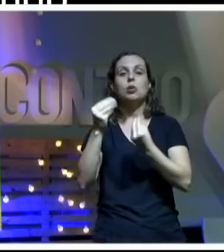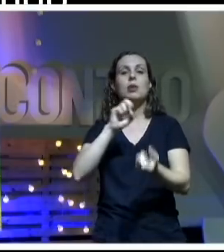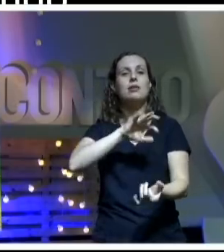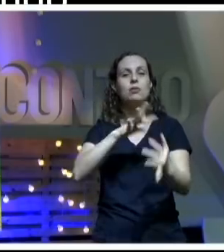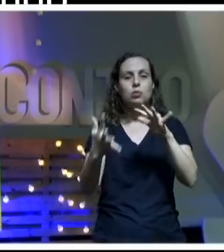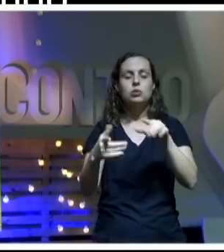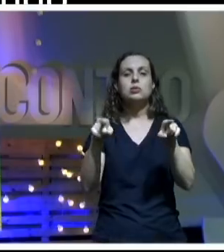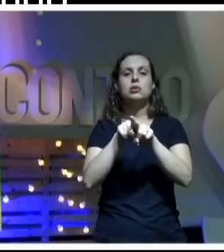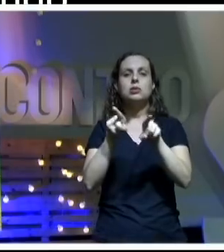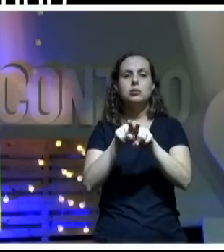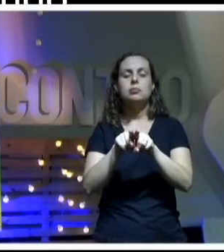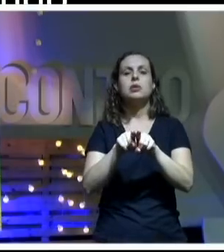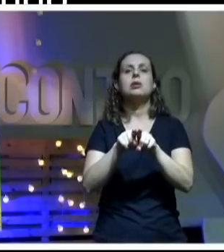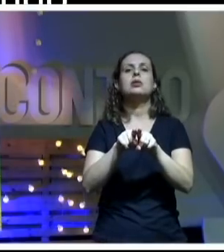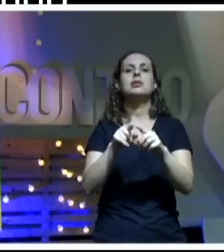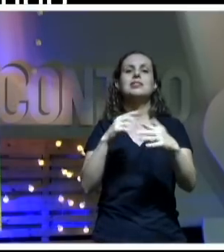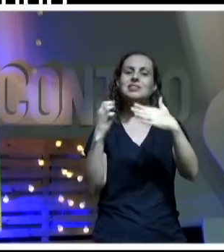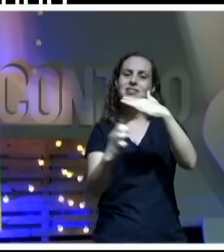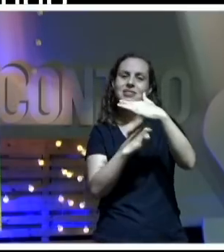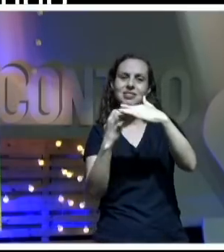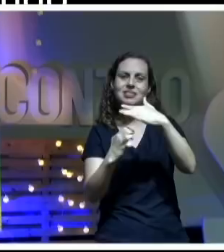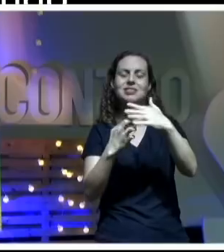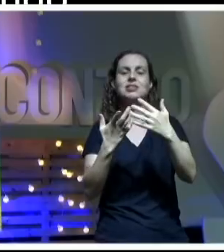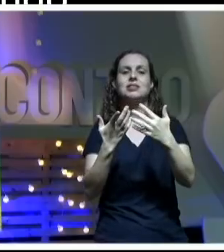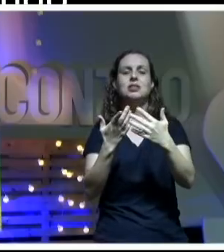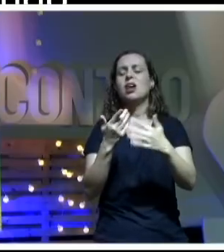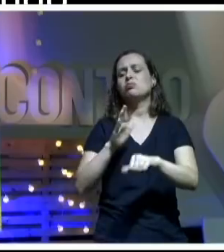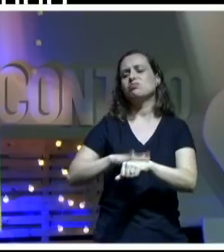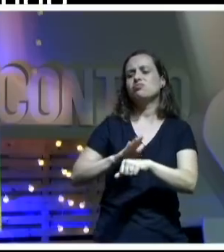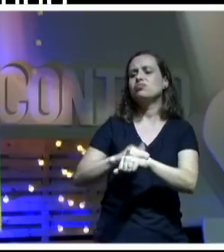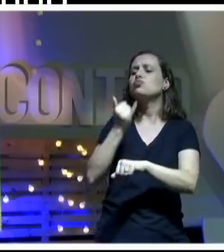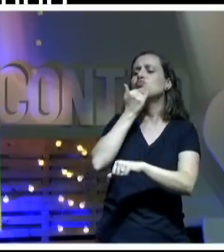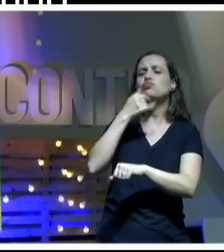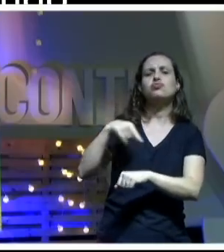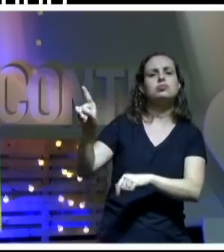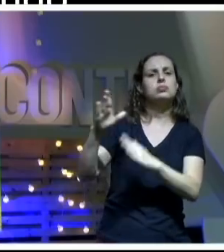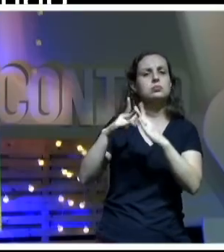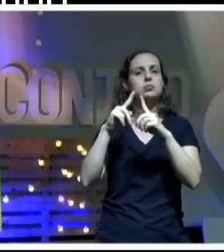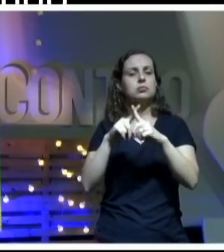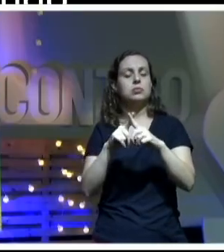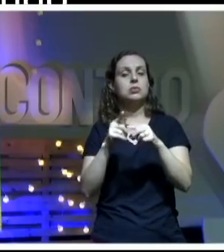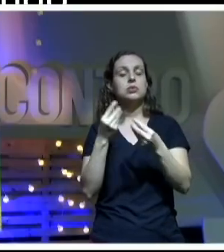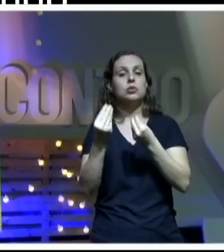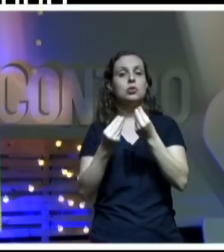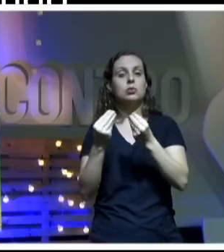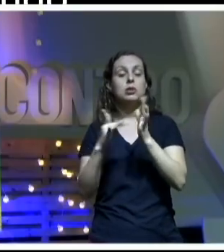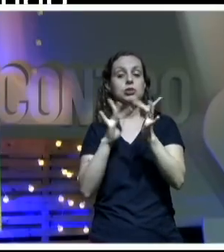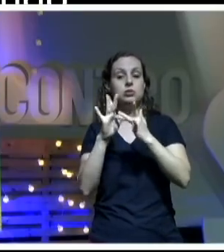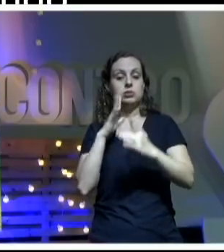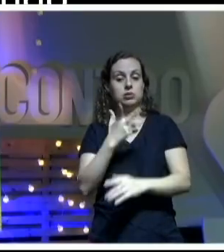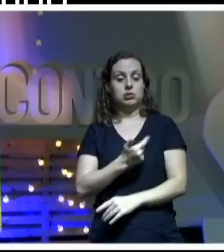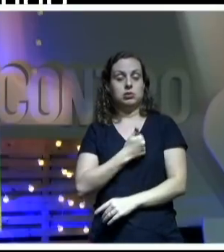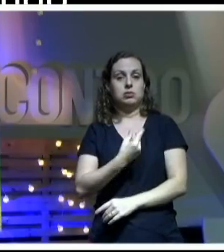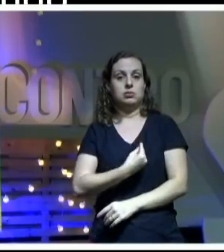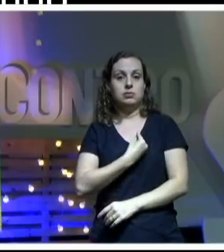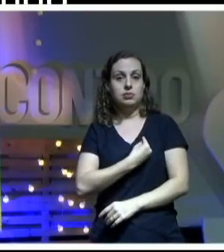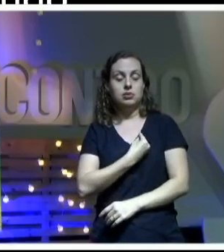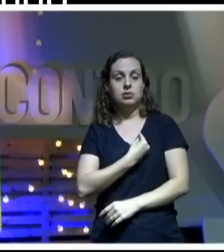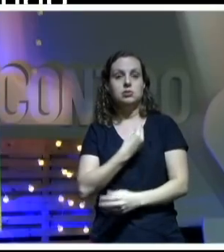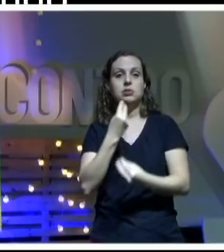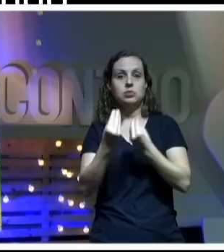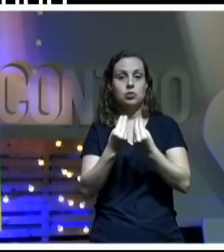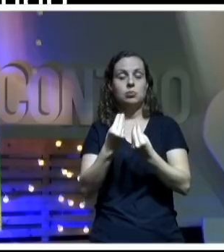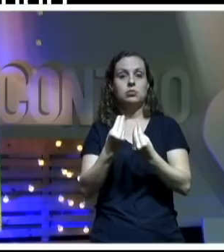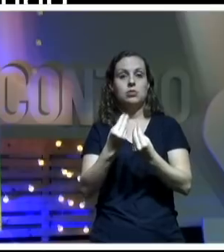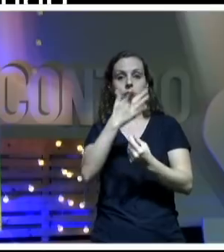é 18 horas eu não tinha tende a igreja então jesus pessoal que salvou meu coração eu nem participo de igreja nasceu ali do